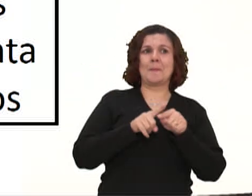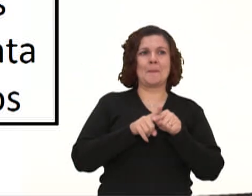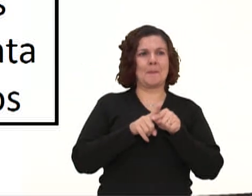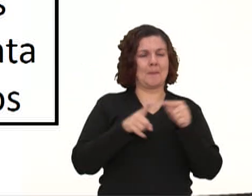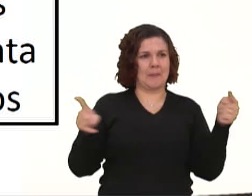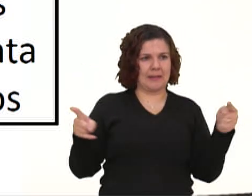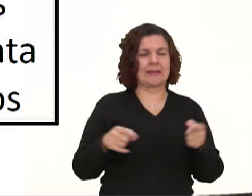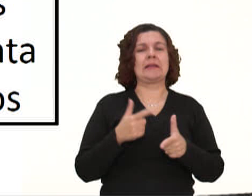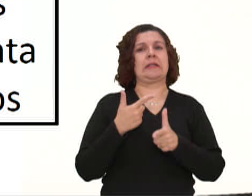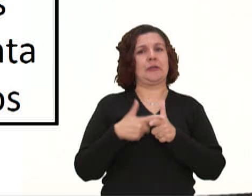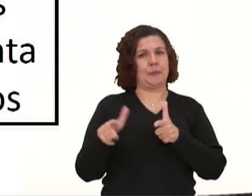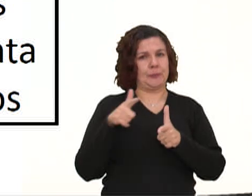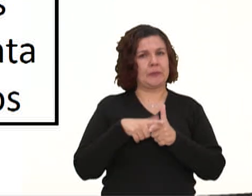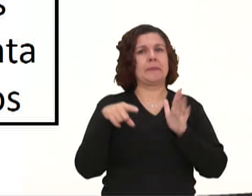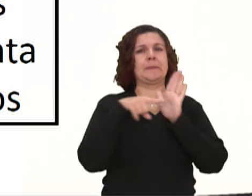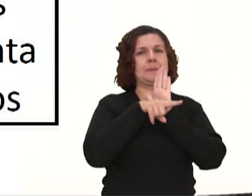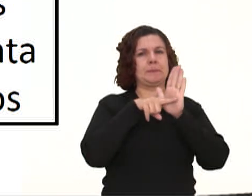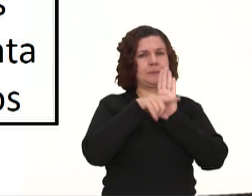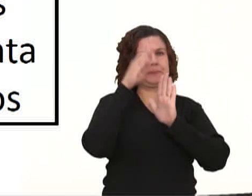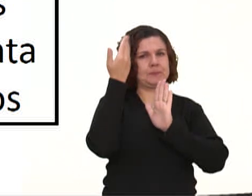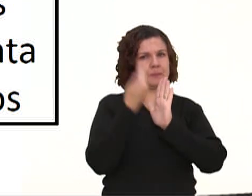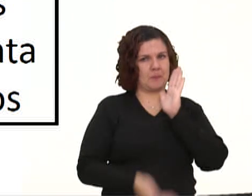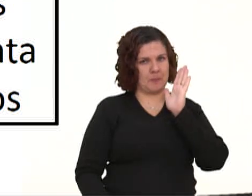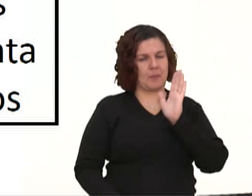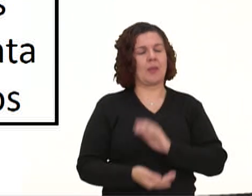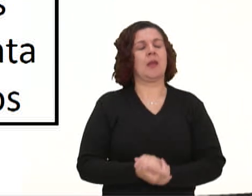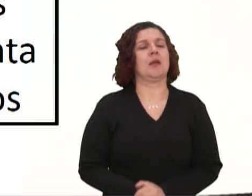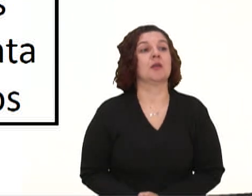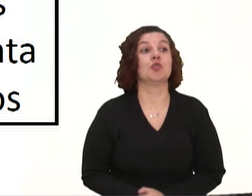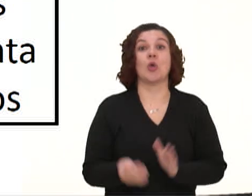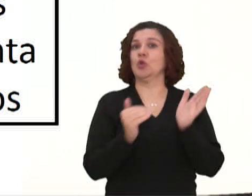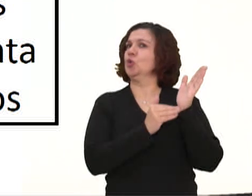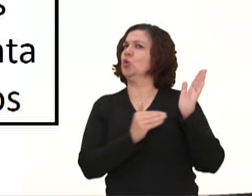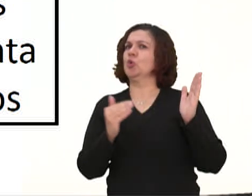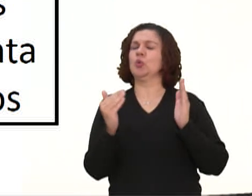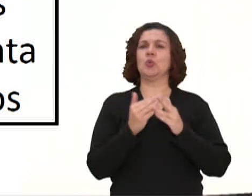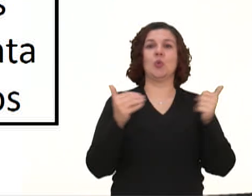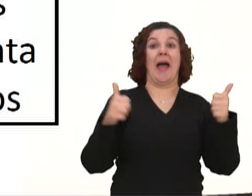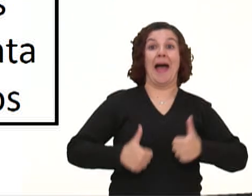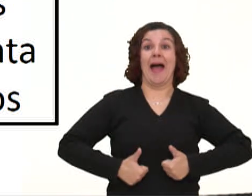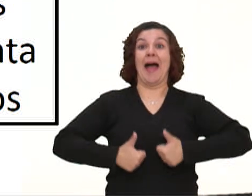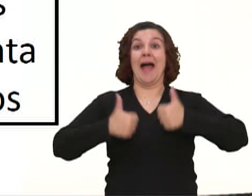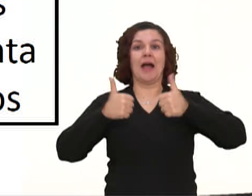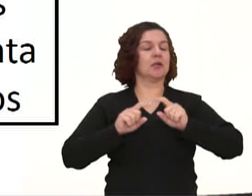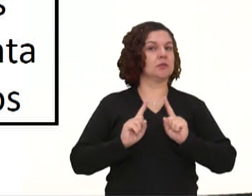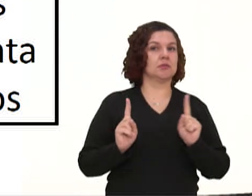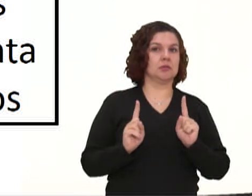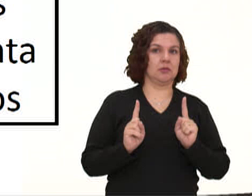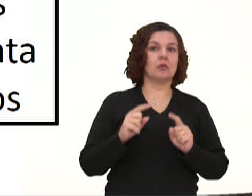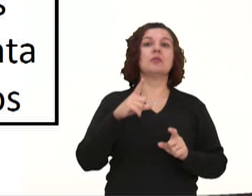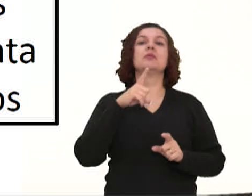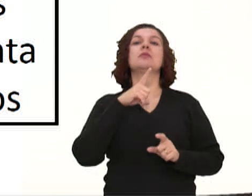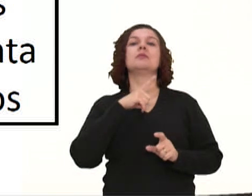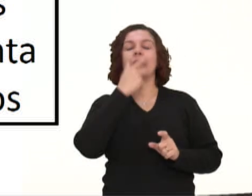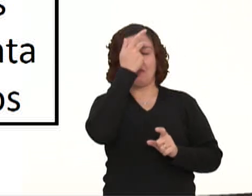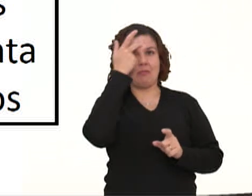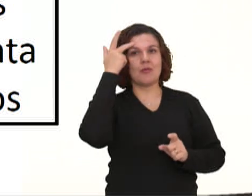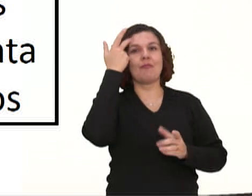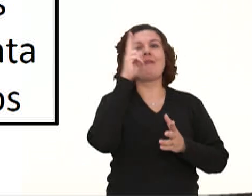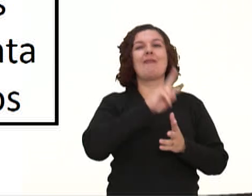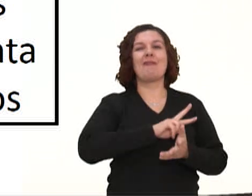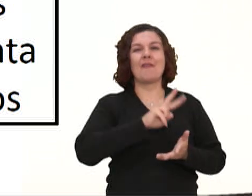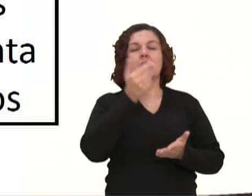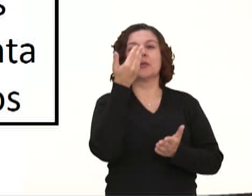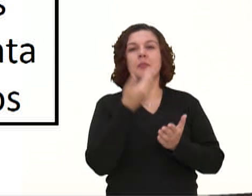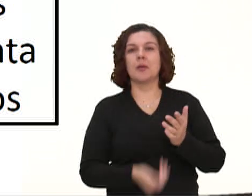também apresenta pontos negativos, né? Não é 100% positivo. Nós vamos ter alguém que fica à margem, alguém,